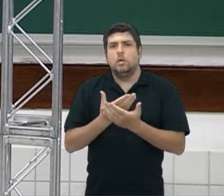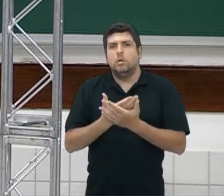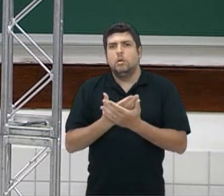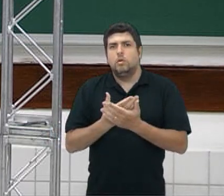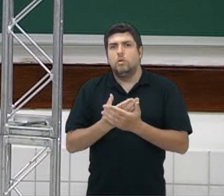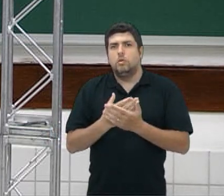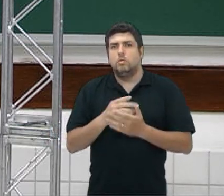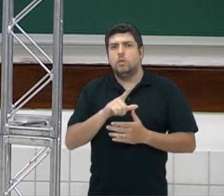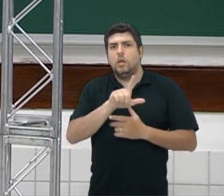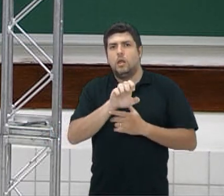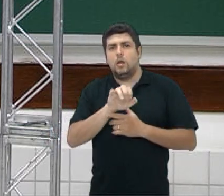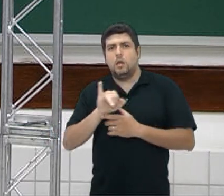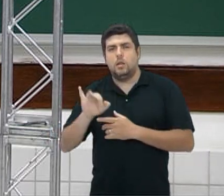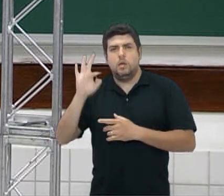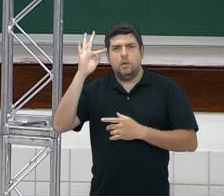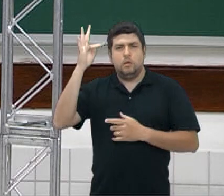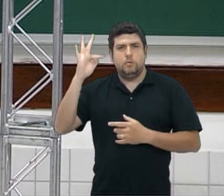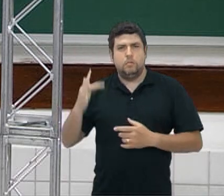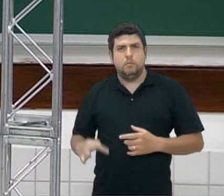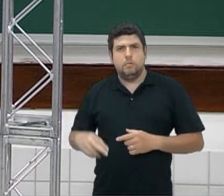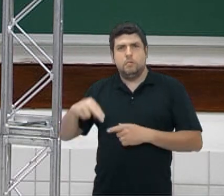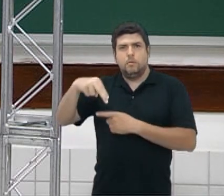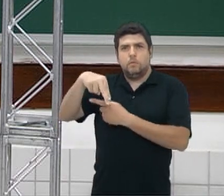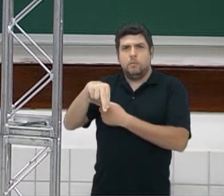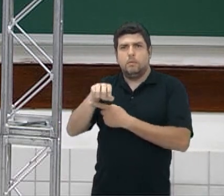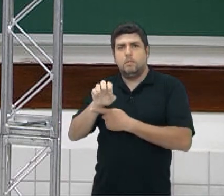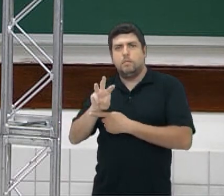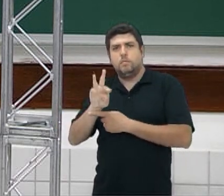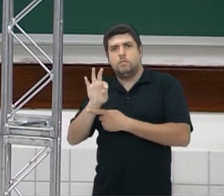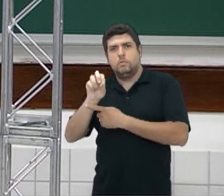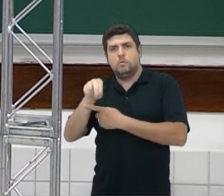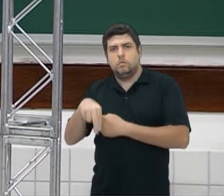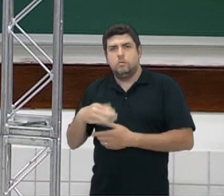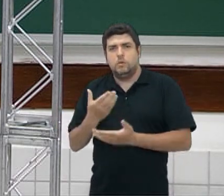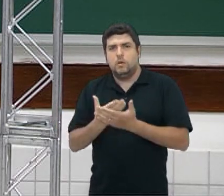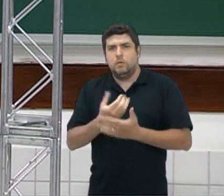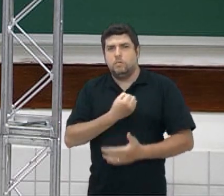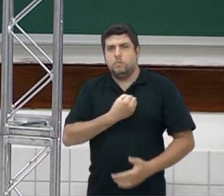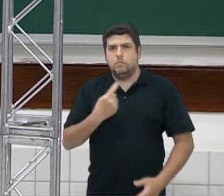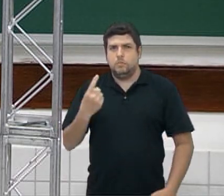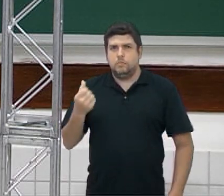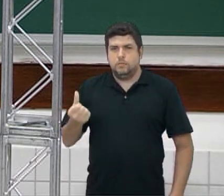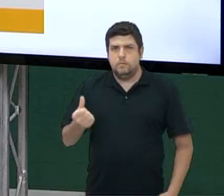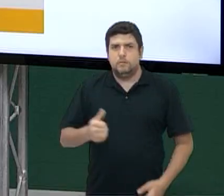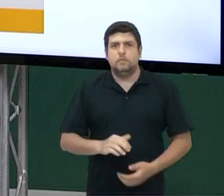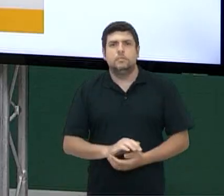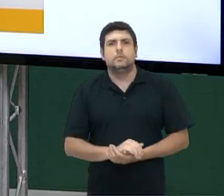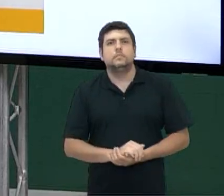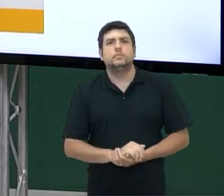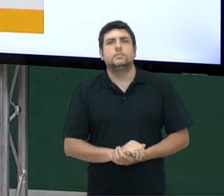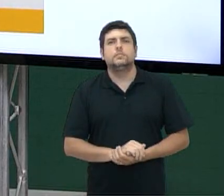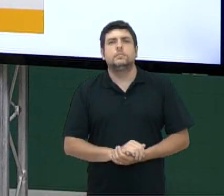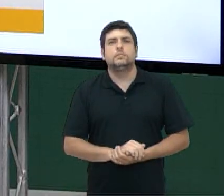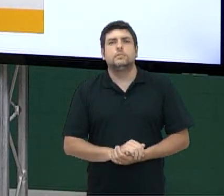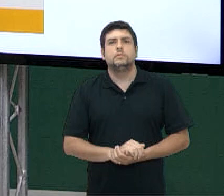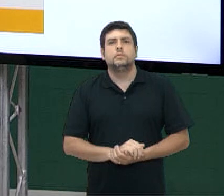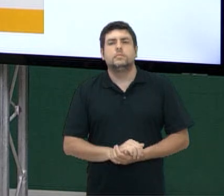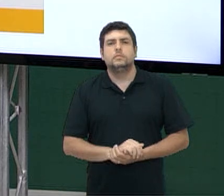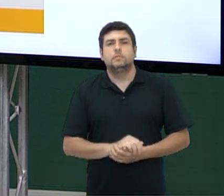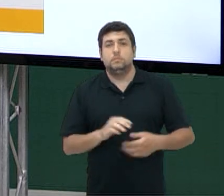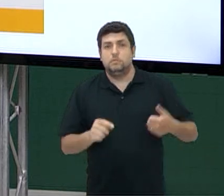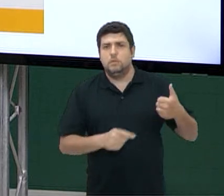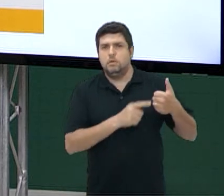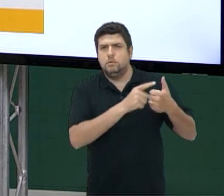número 16, ok? Então, vamos lá. Gente, primeiro, para a gente